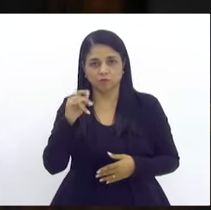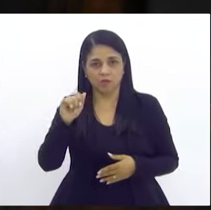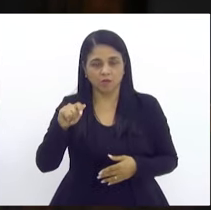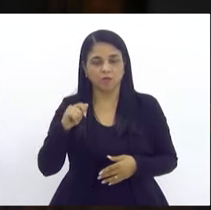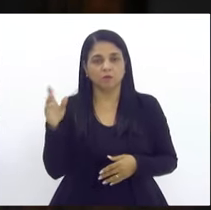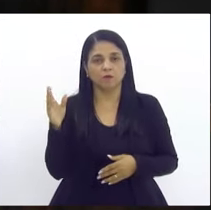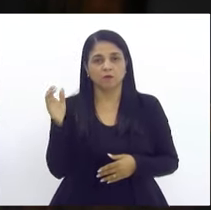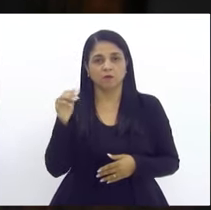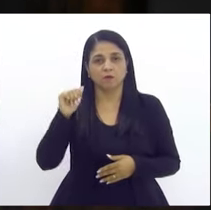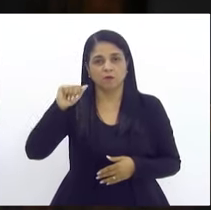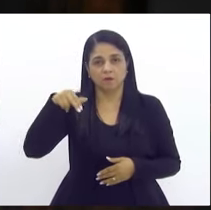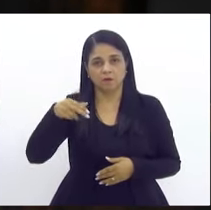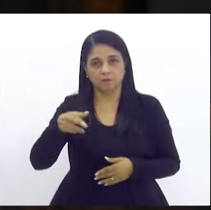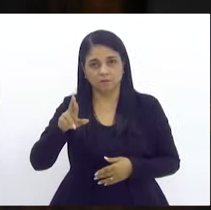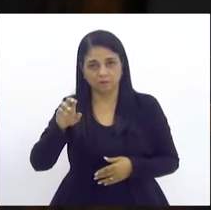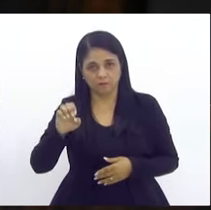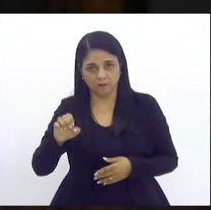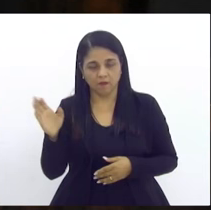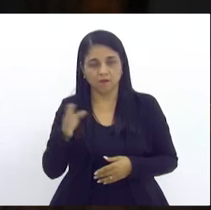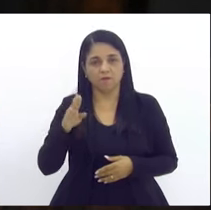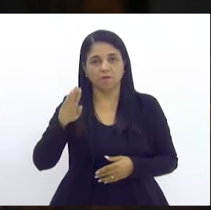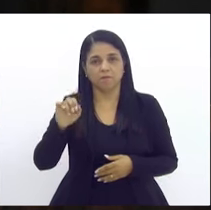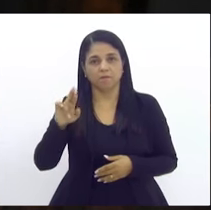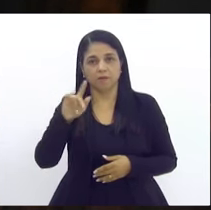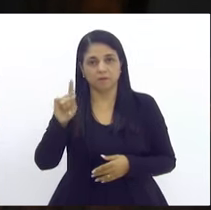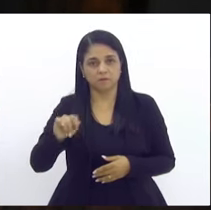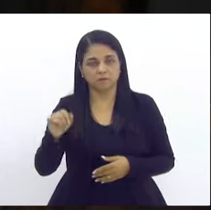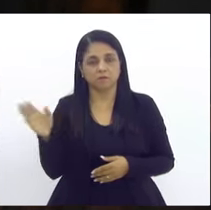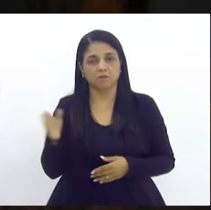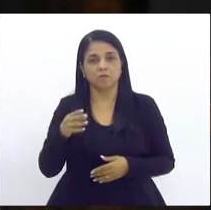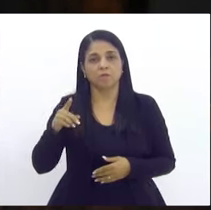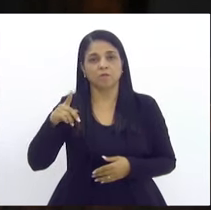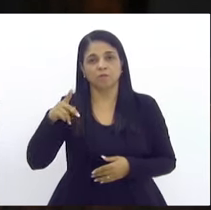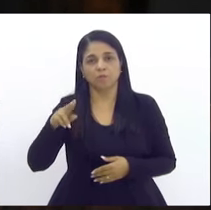Correia, deputado Brazão, deputado Felipe Popel,